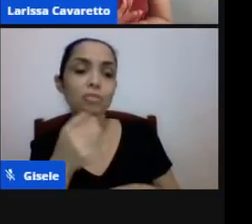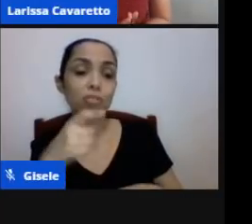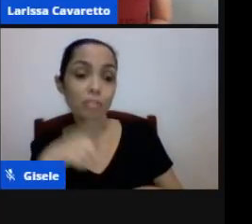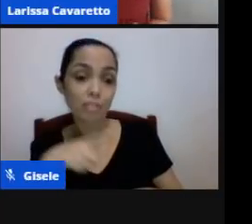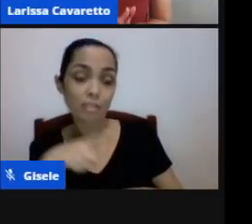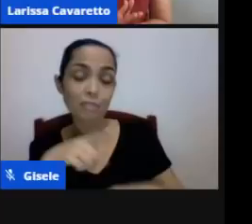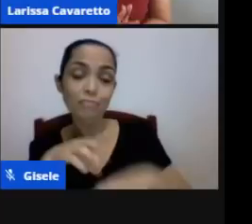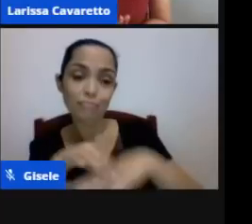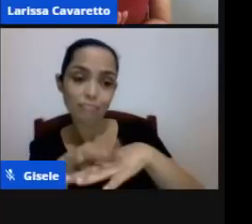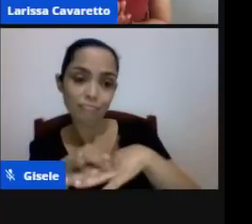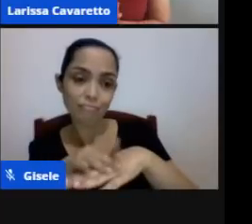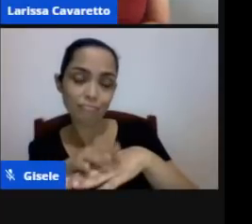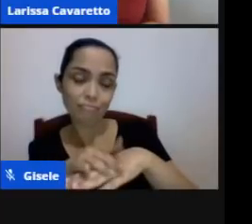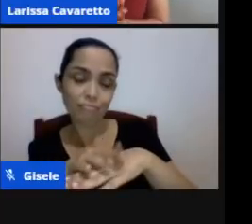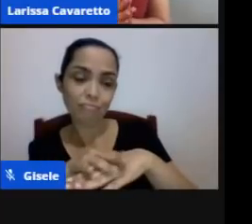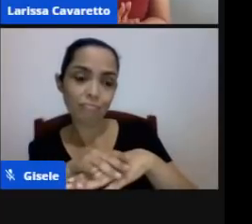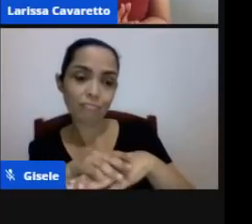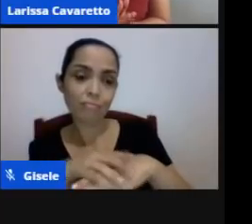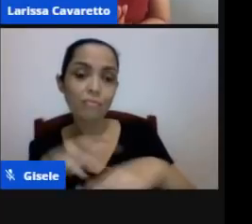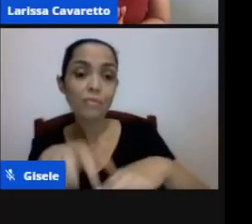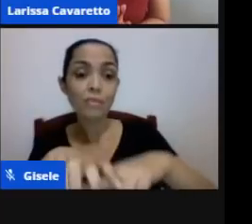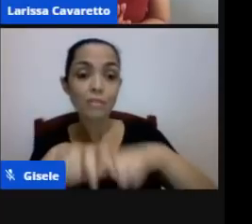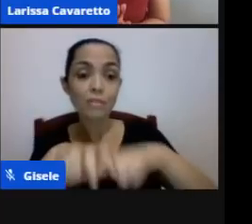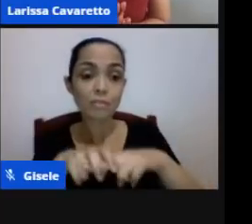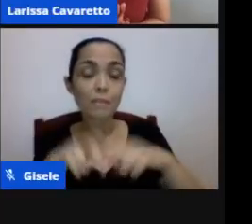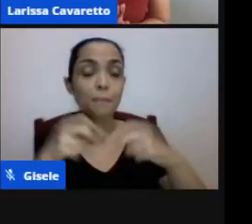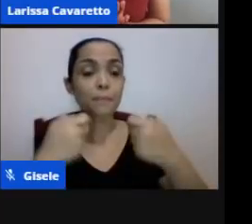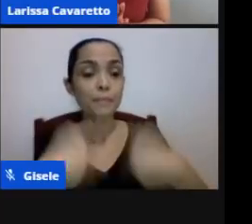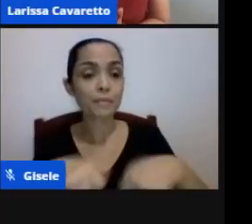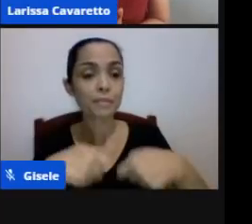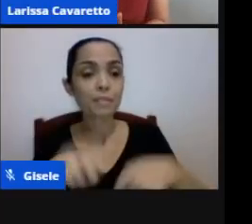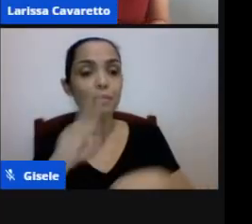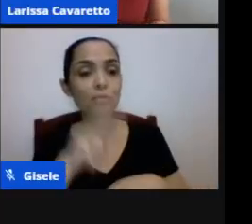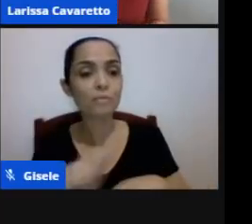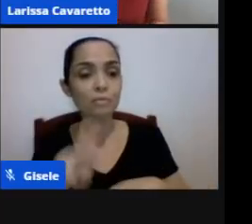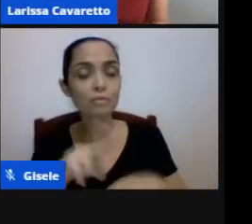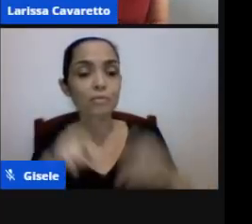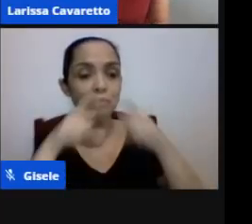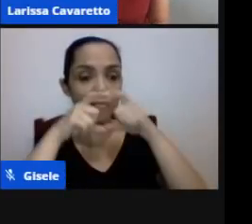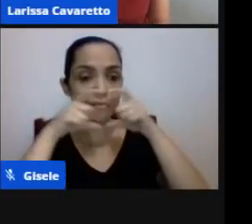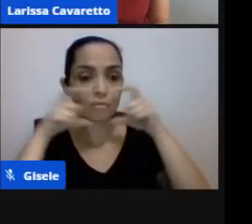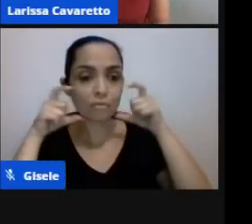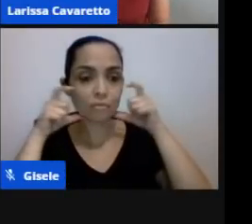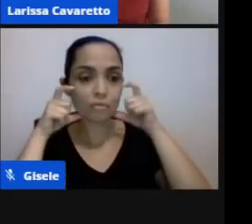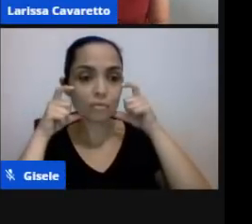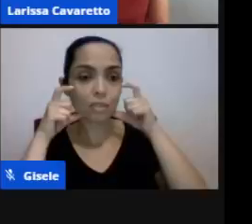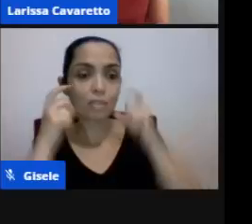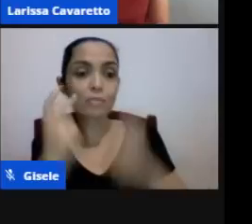essa possibilidade, por isso tem que ser adotadas as outras medidas de forma conjunta.